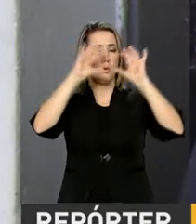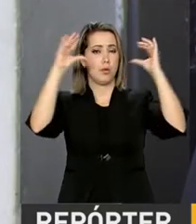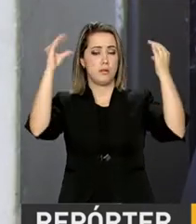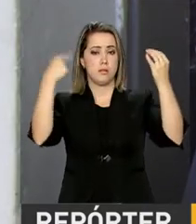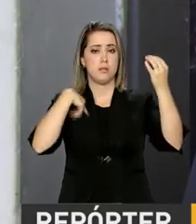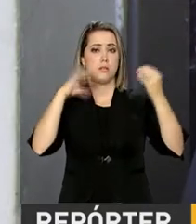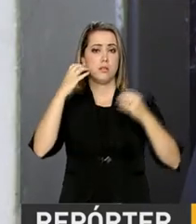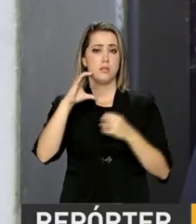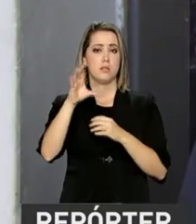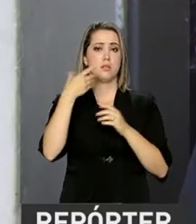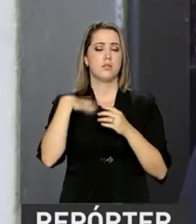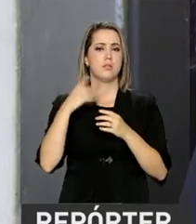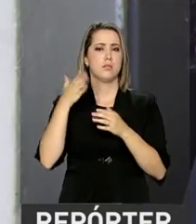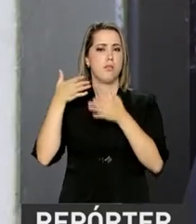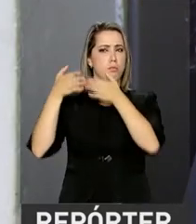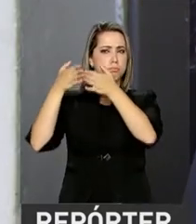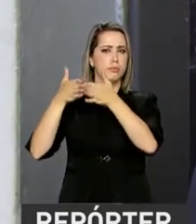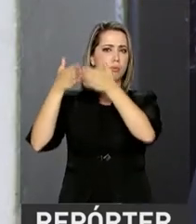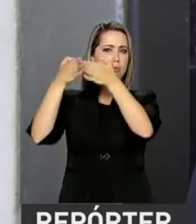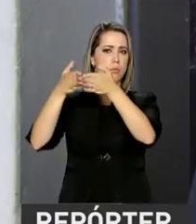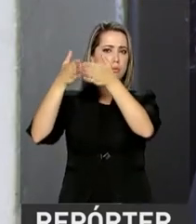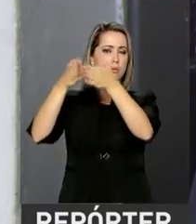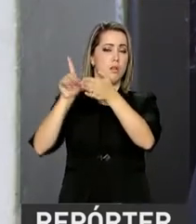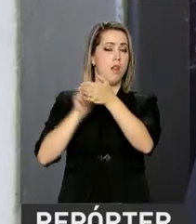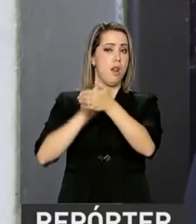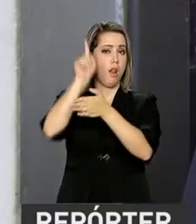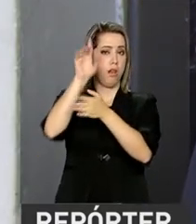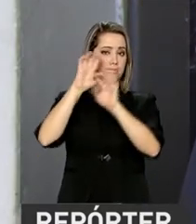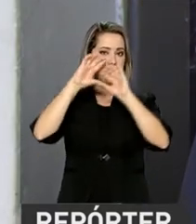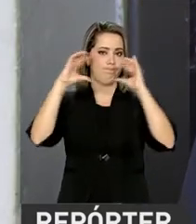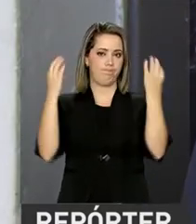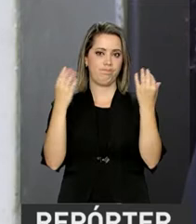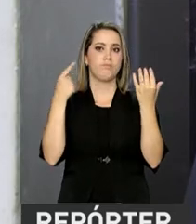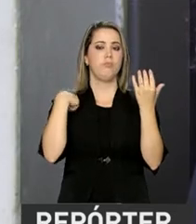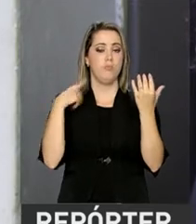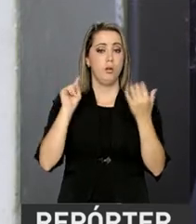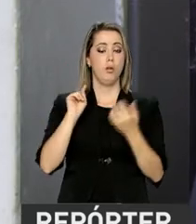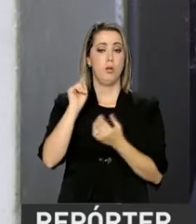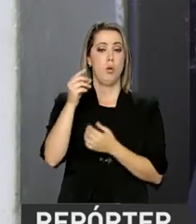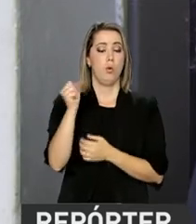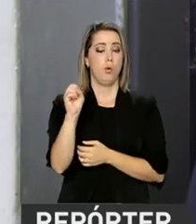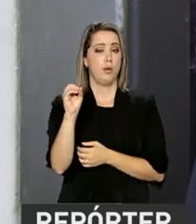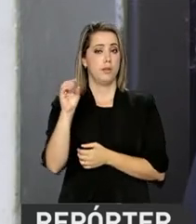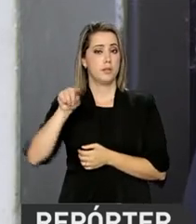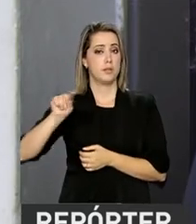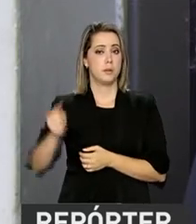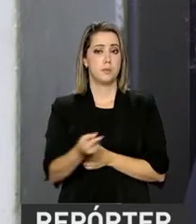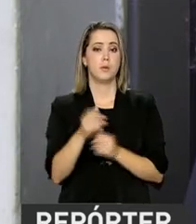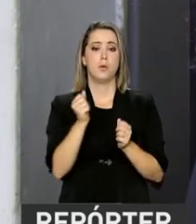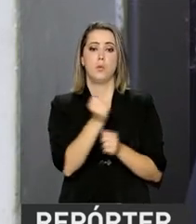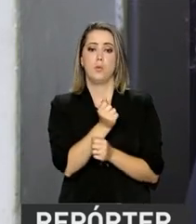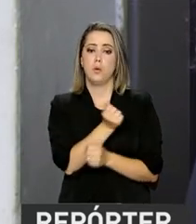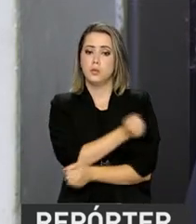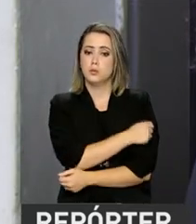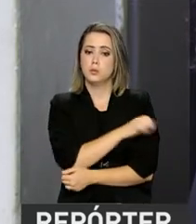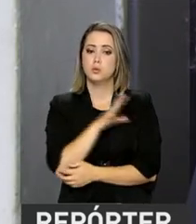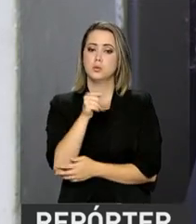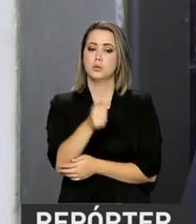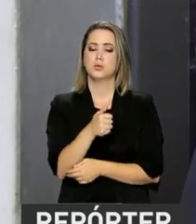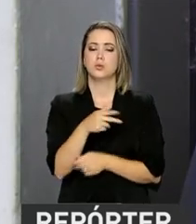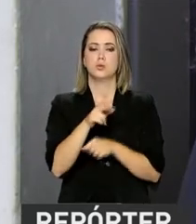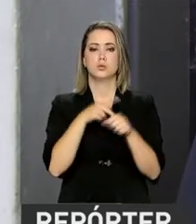ciência que estuda navegação lá no espaço. São 800 mil estudantes em todo o país na disputa por uma vaga nas